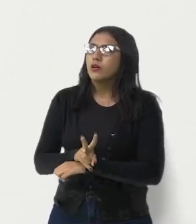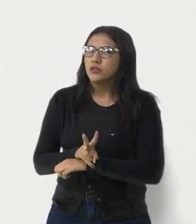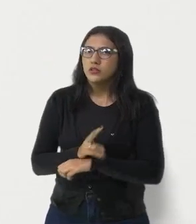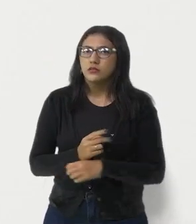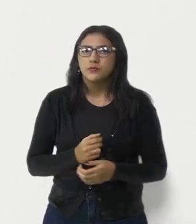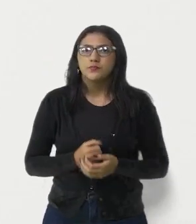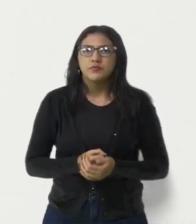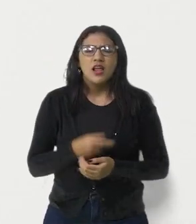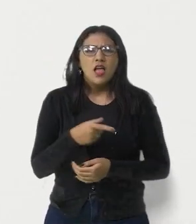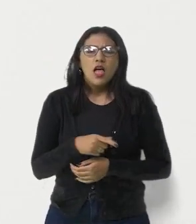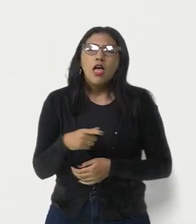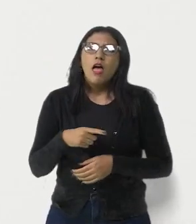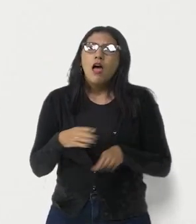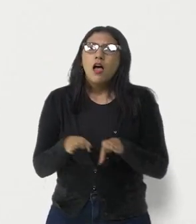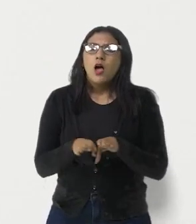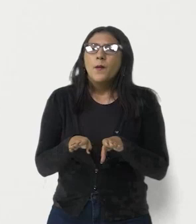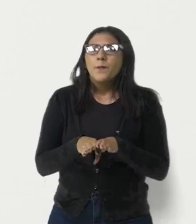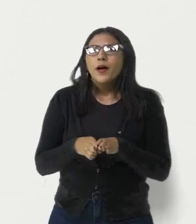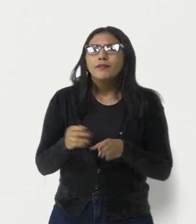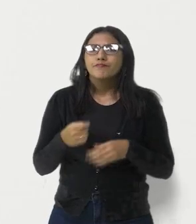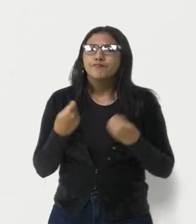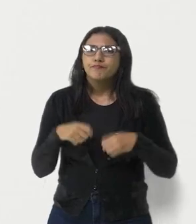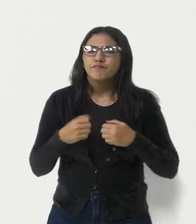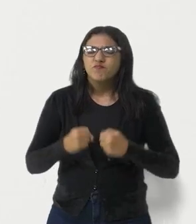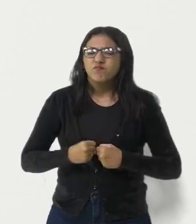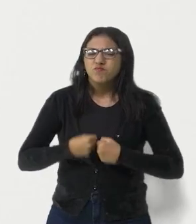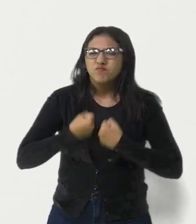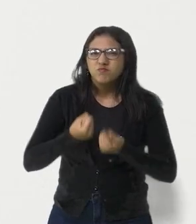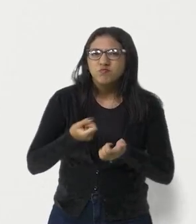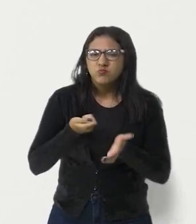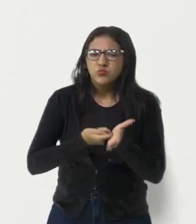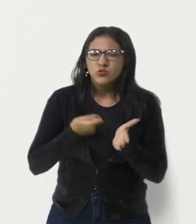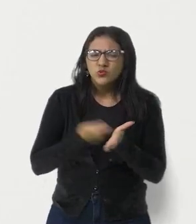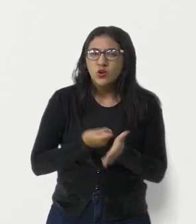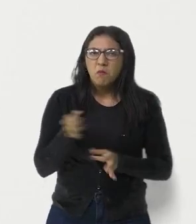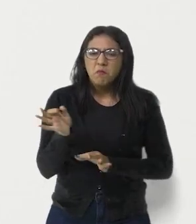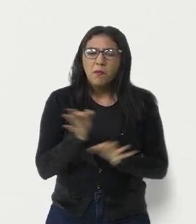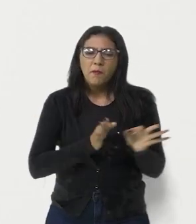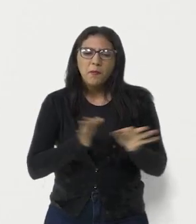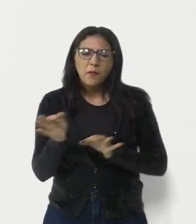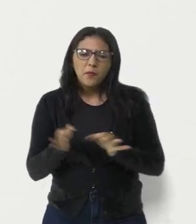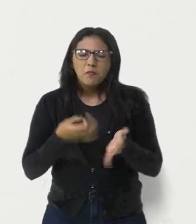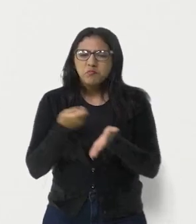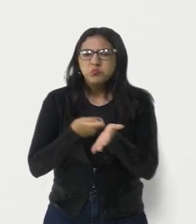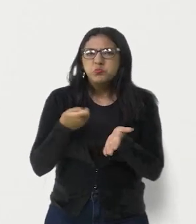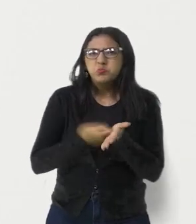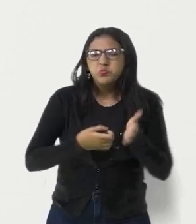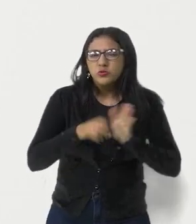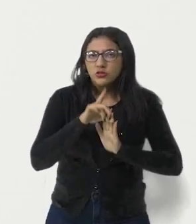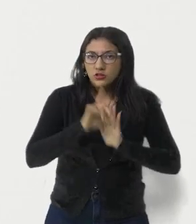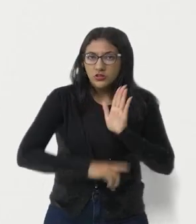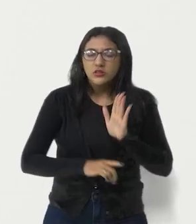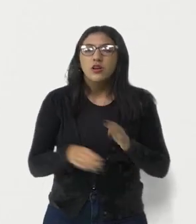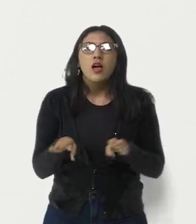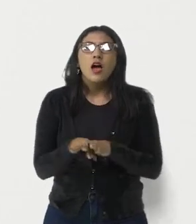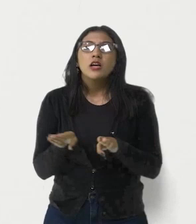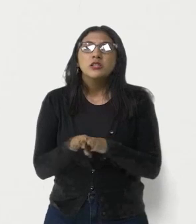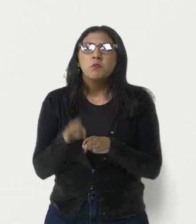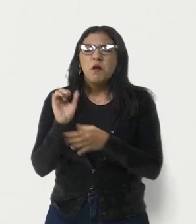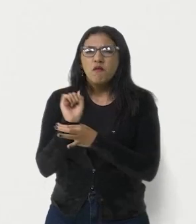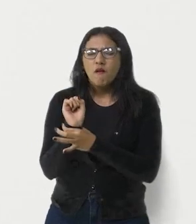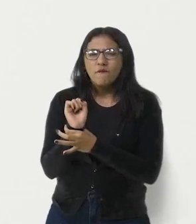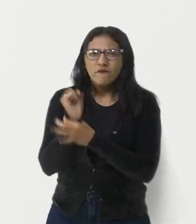eles ainda estão buscando o seu reconhecimento, então eles estão se organizando para lutar pelos seus direitos e também